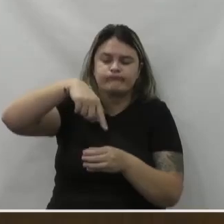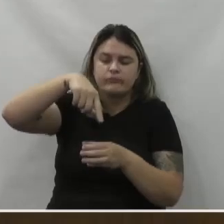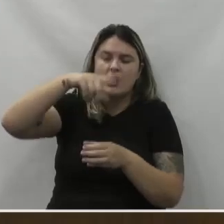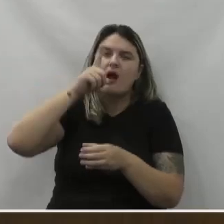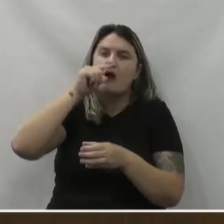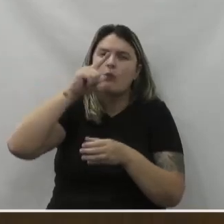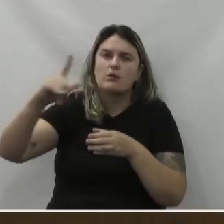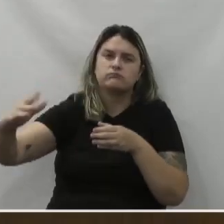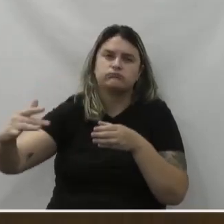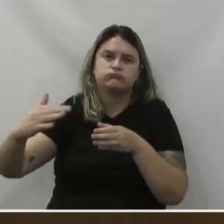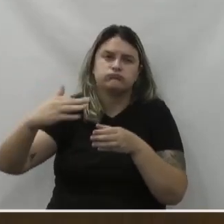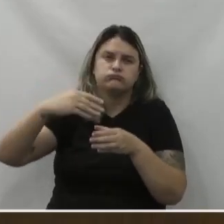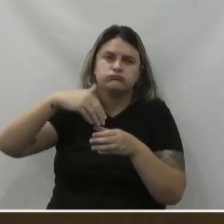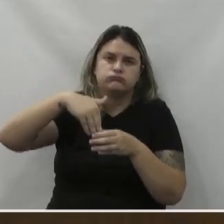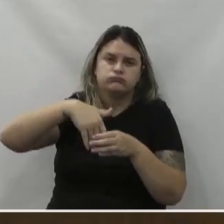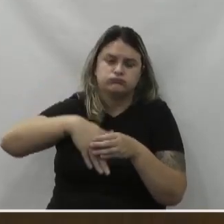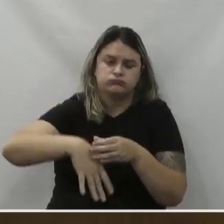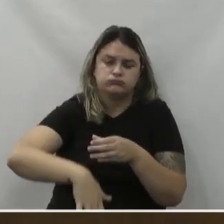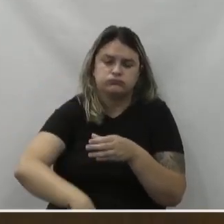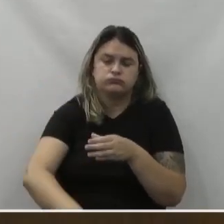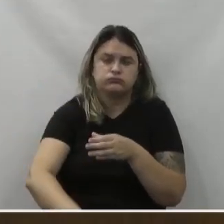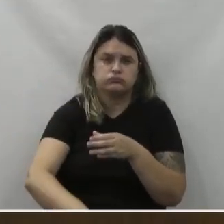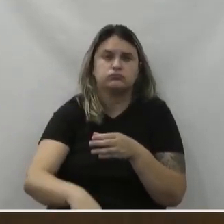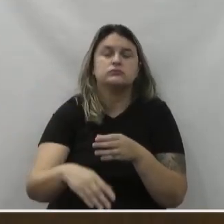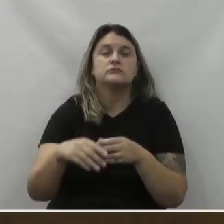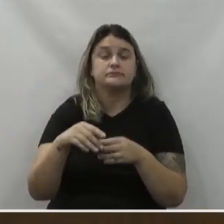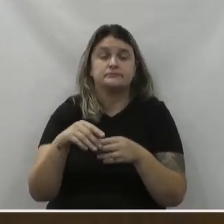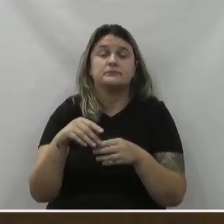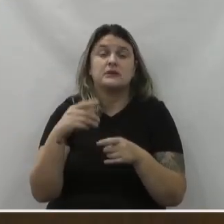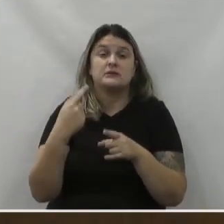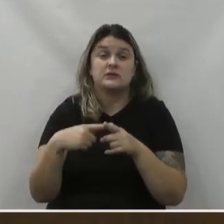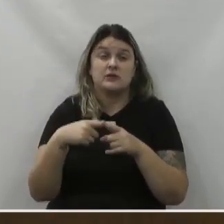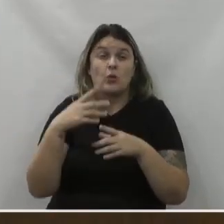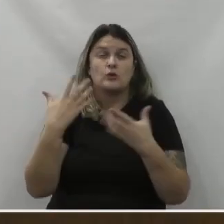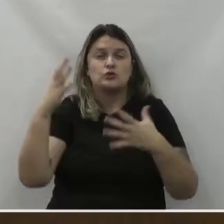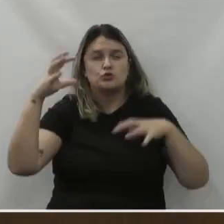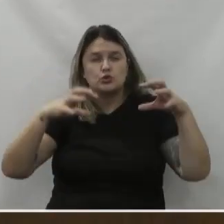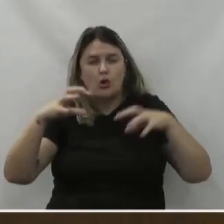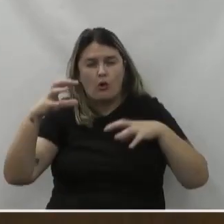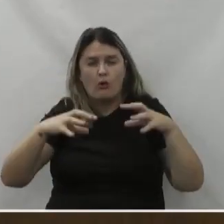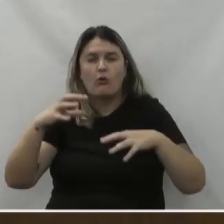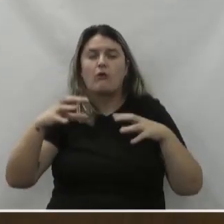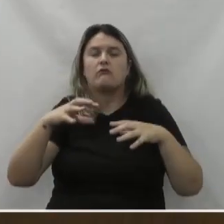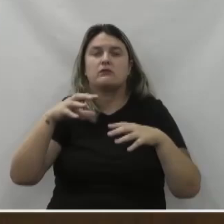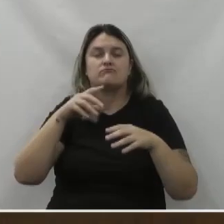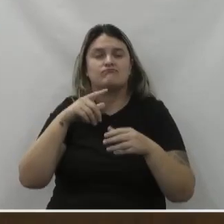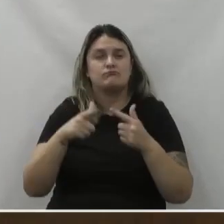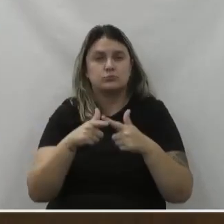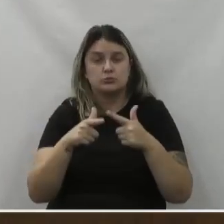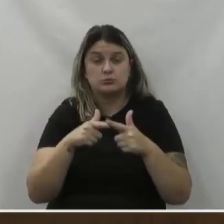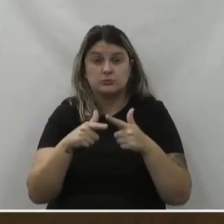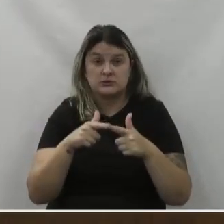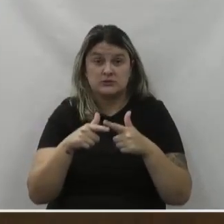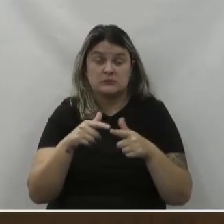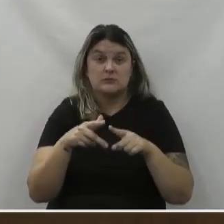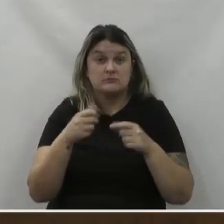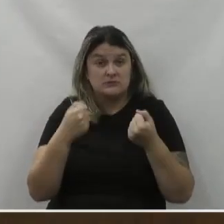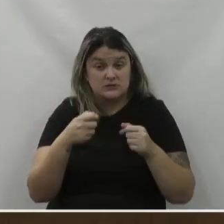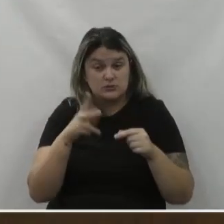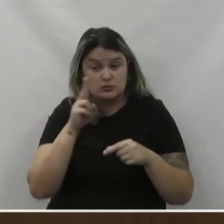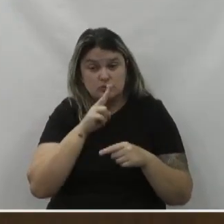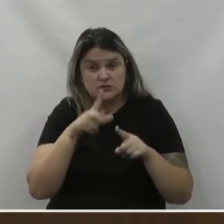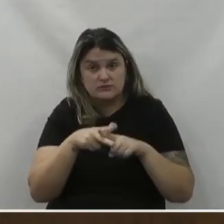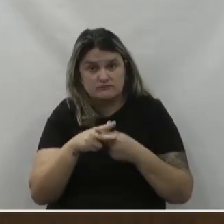em vista que a ausência de uma boca de lobo no trecho impede o escoamento adequado da água das chuvas para as galerias pluviais,